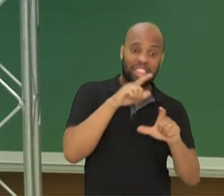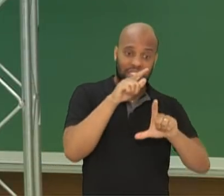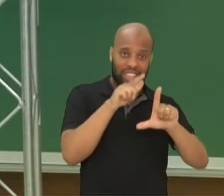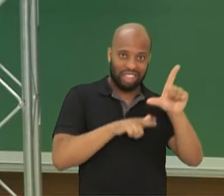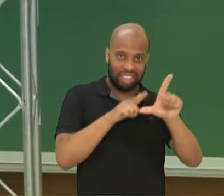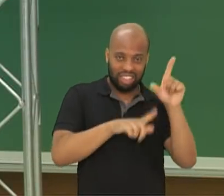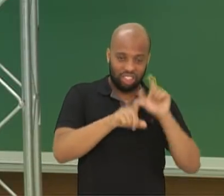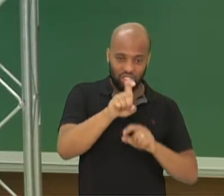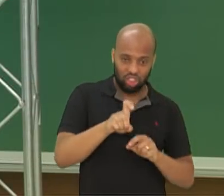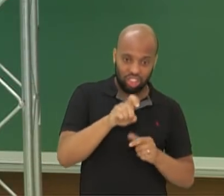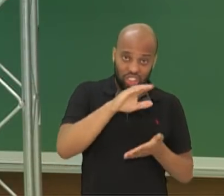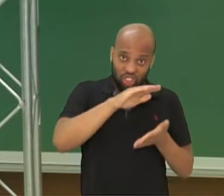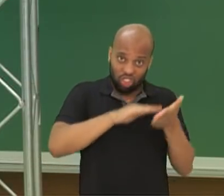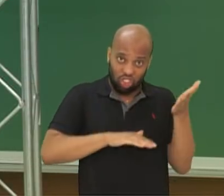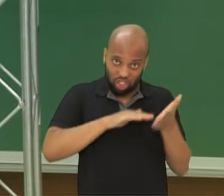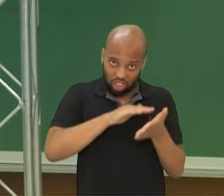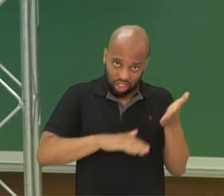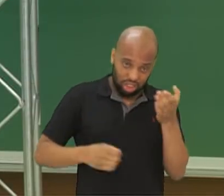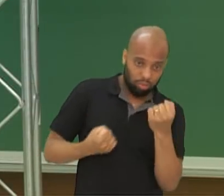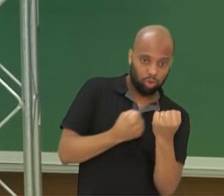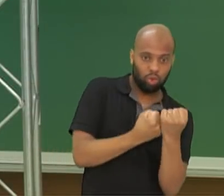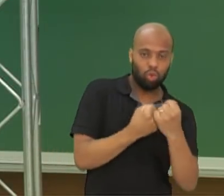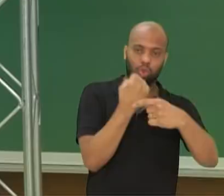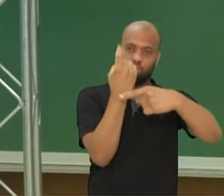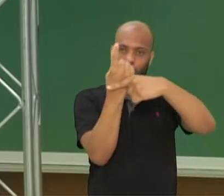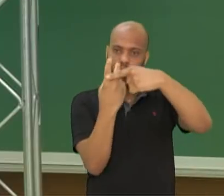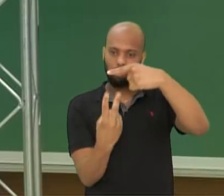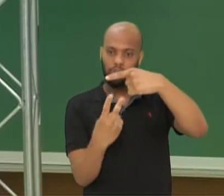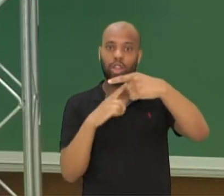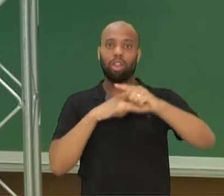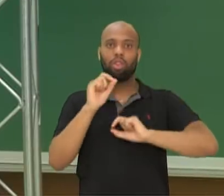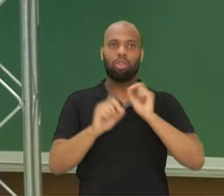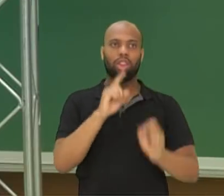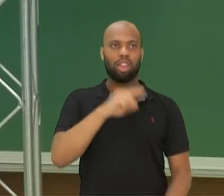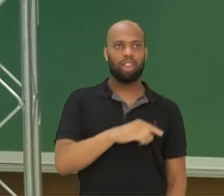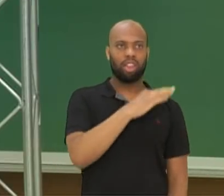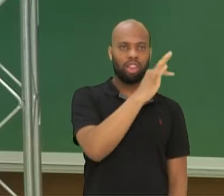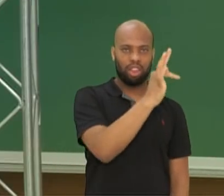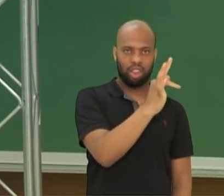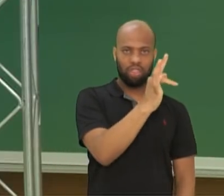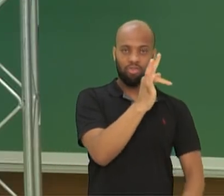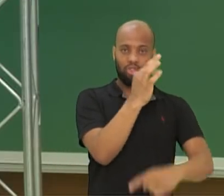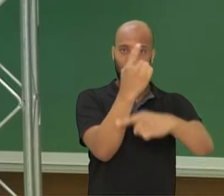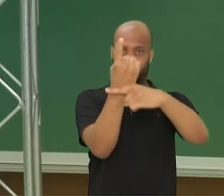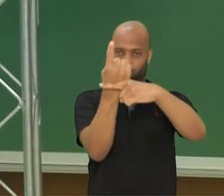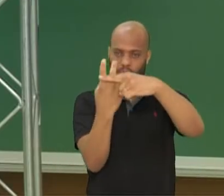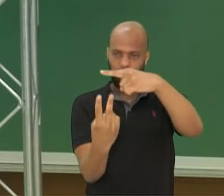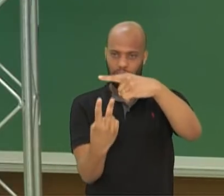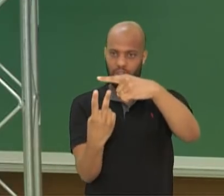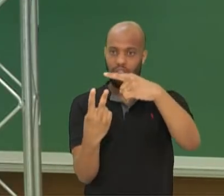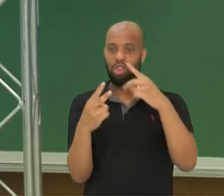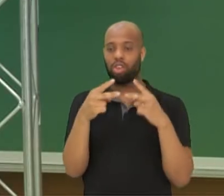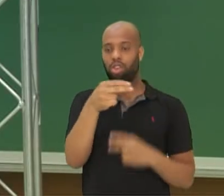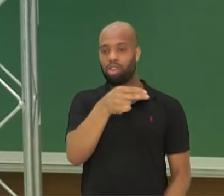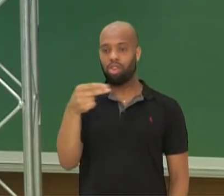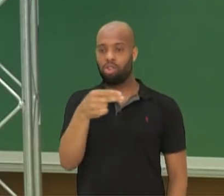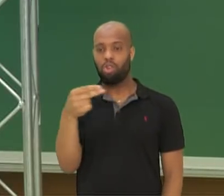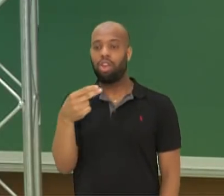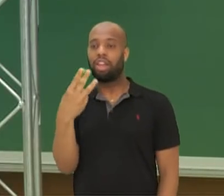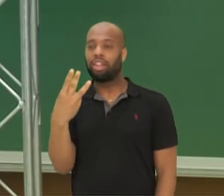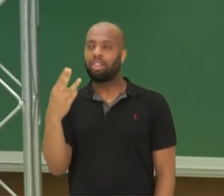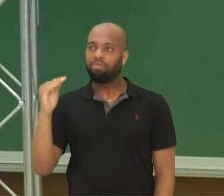meio. E aí a gente fica com f de meio igual a 3 elevado. Agora, lá